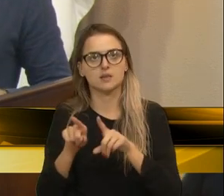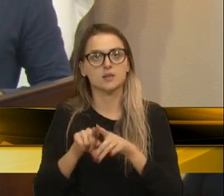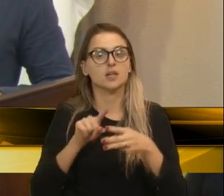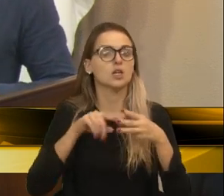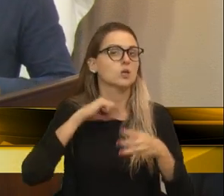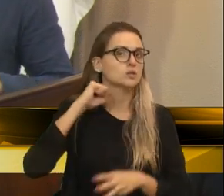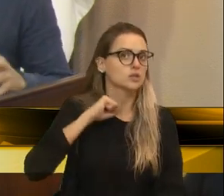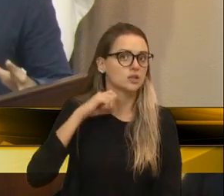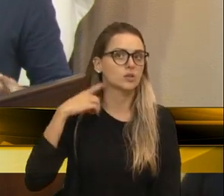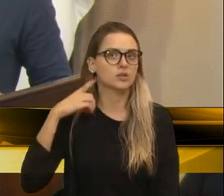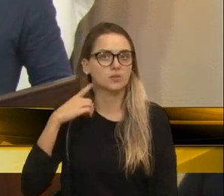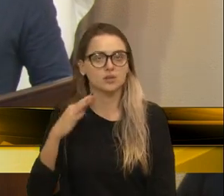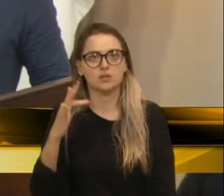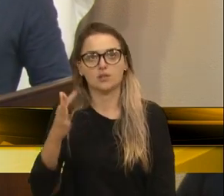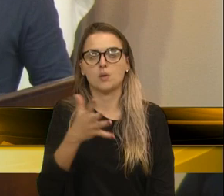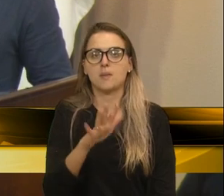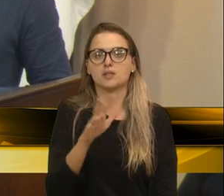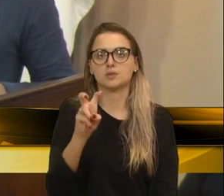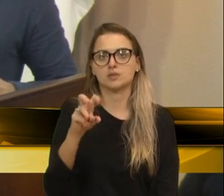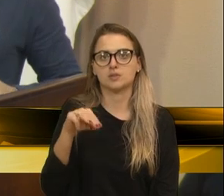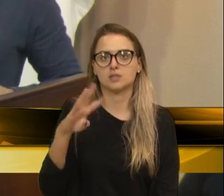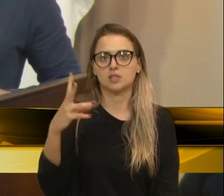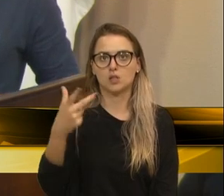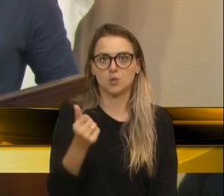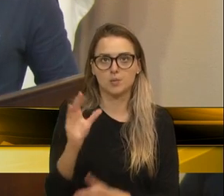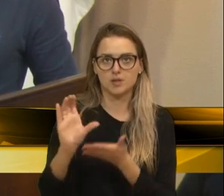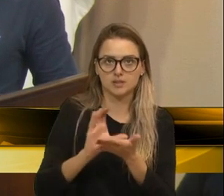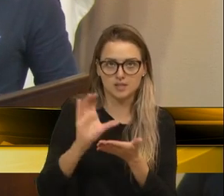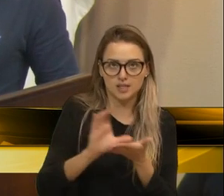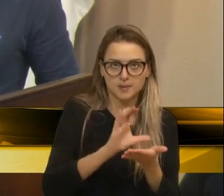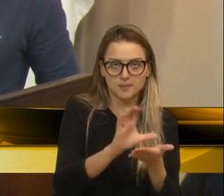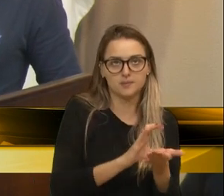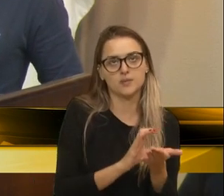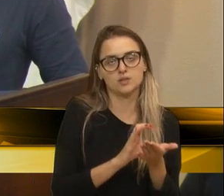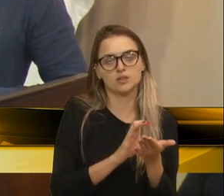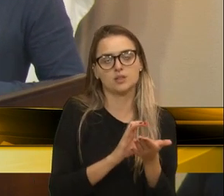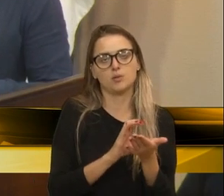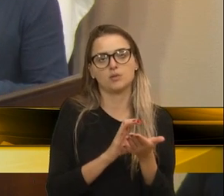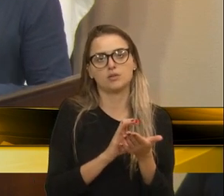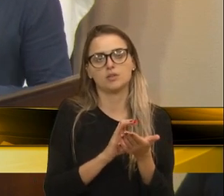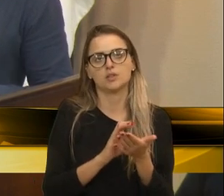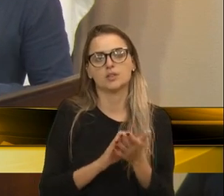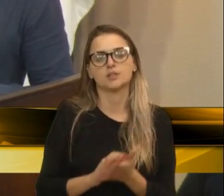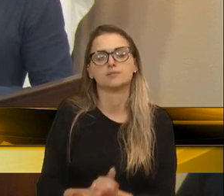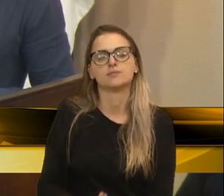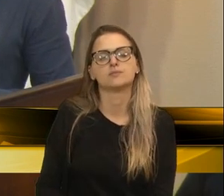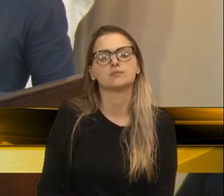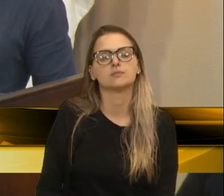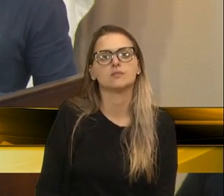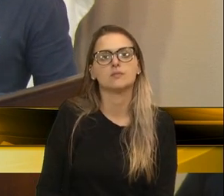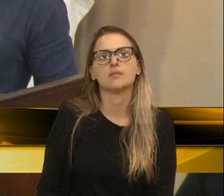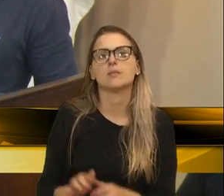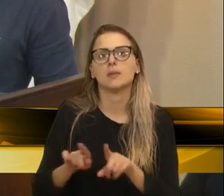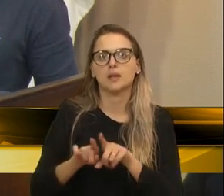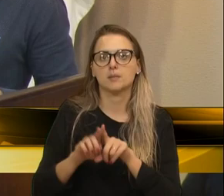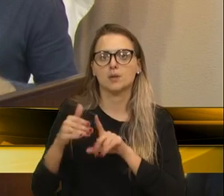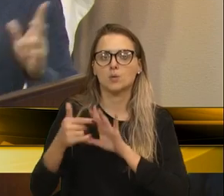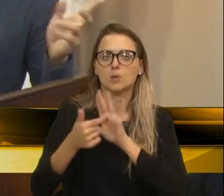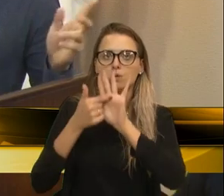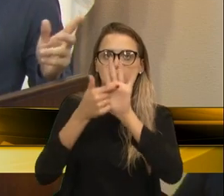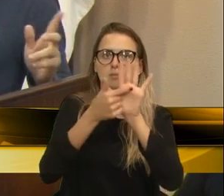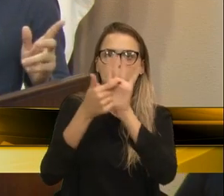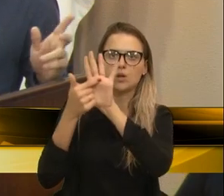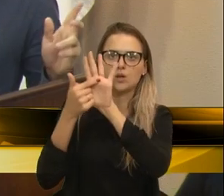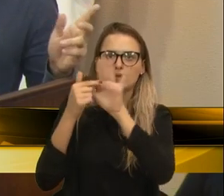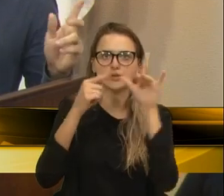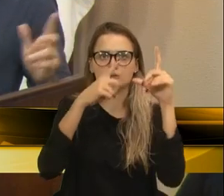deputados federais, uma média de 5 milhões em emendas parlamentares. E também, enquanto eu falo, está passando as fotos, eu acho,